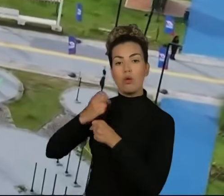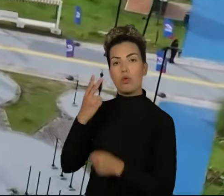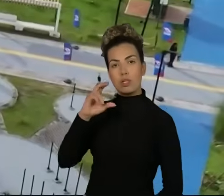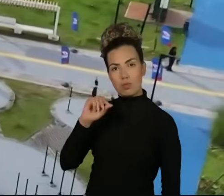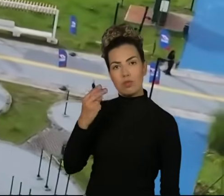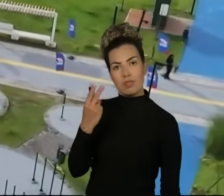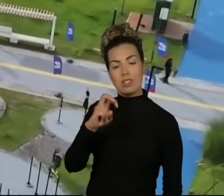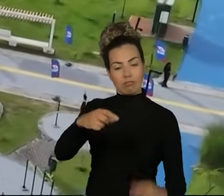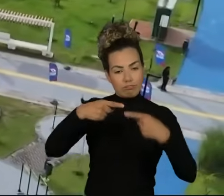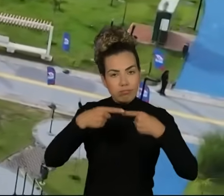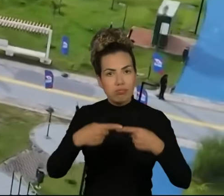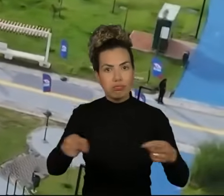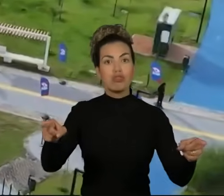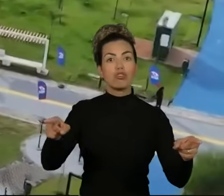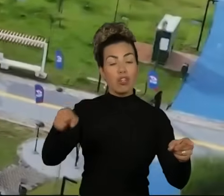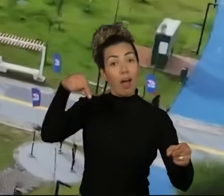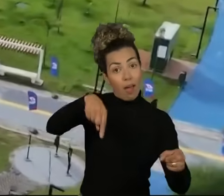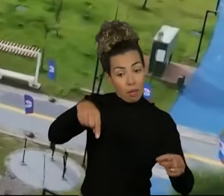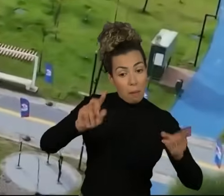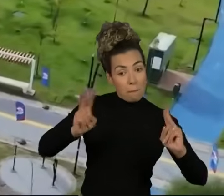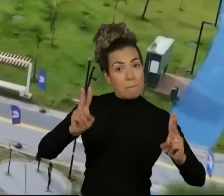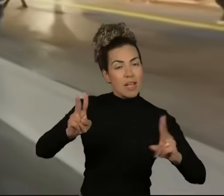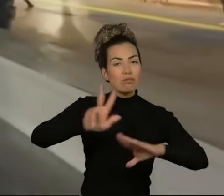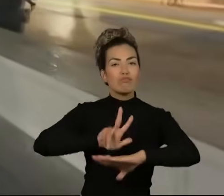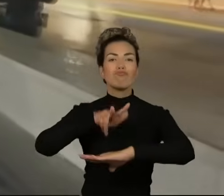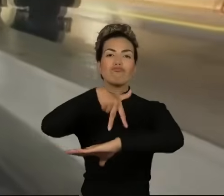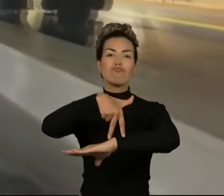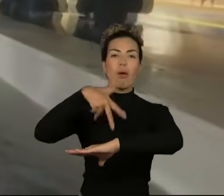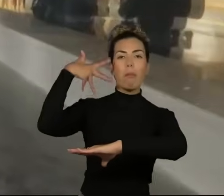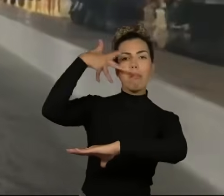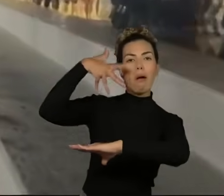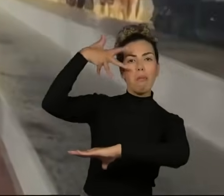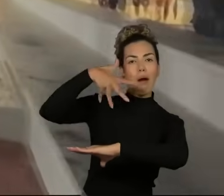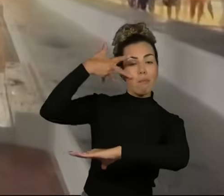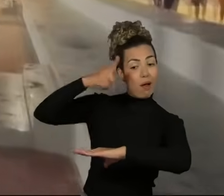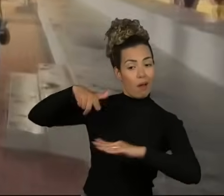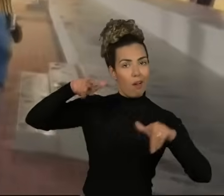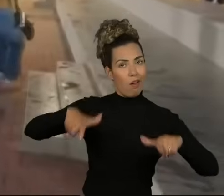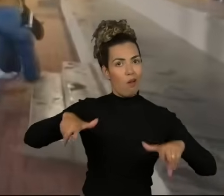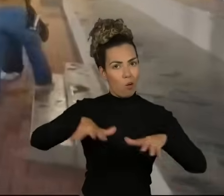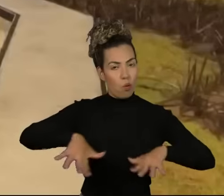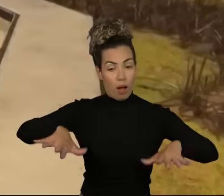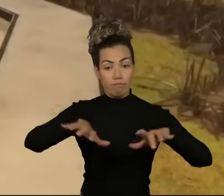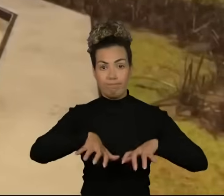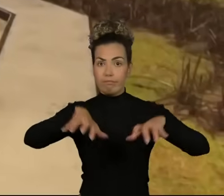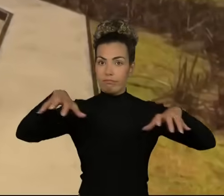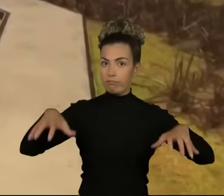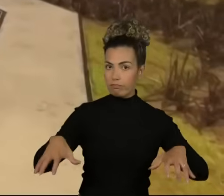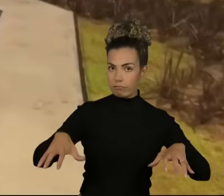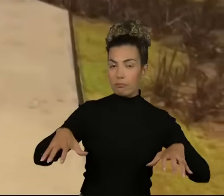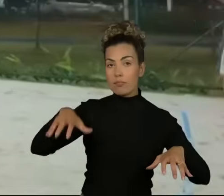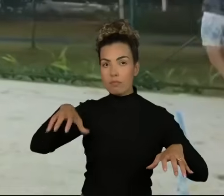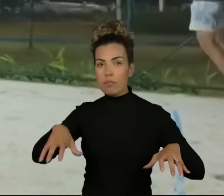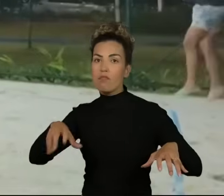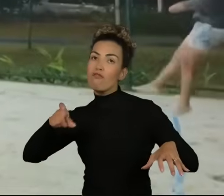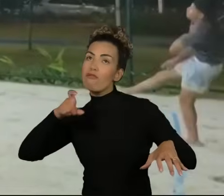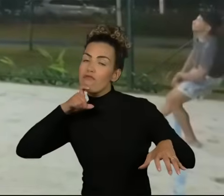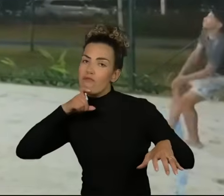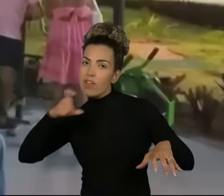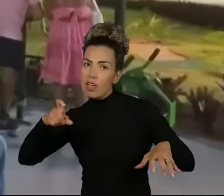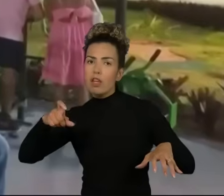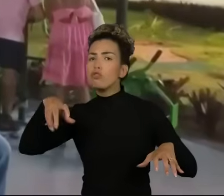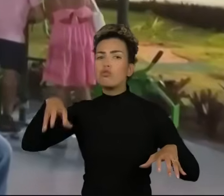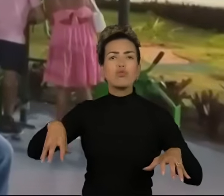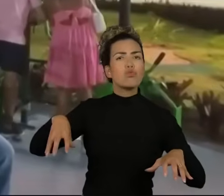este será o palco da COP30. A Conferência do Clima da ONU é dividida em duas partes. A verde, um